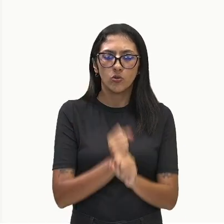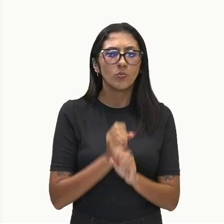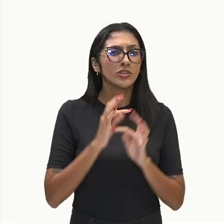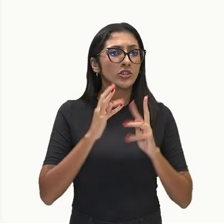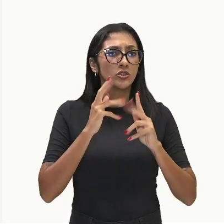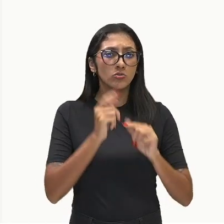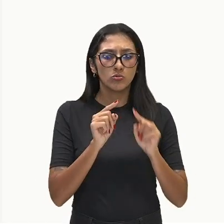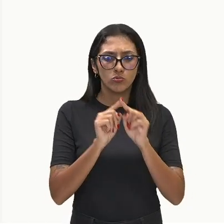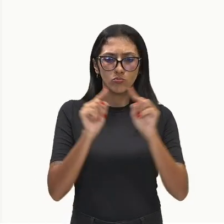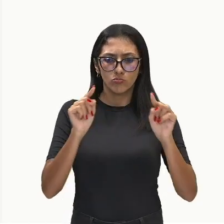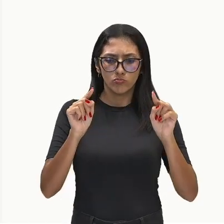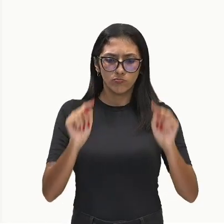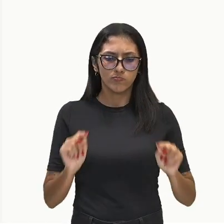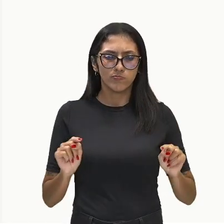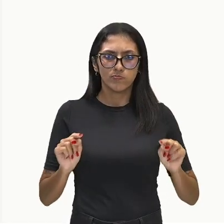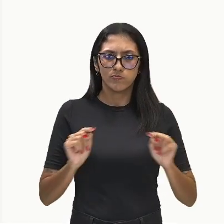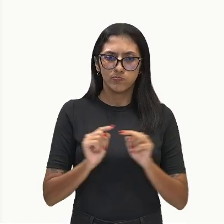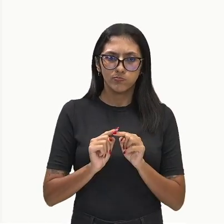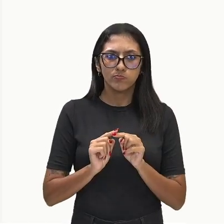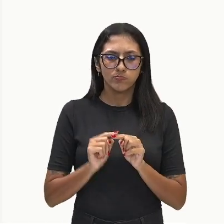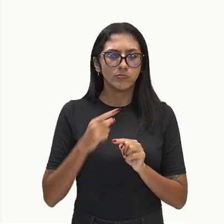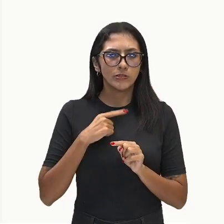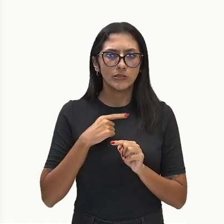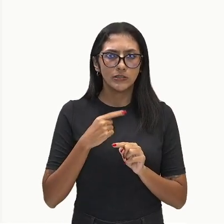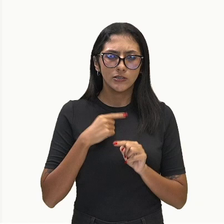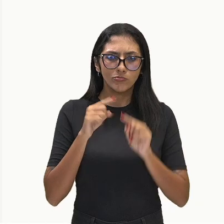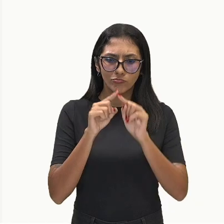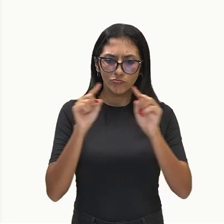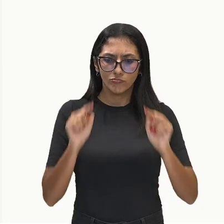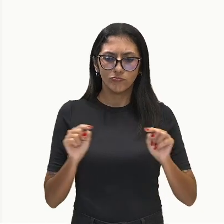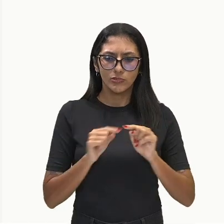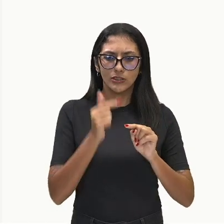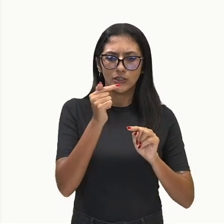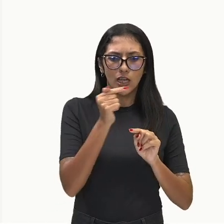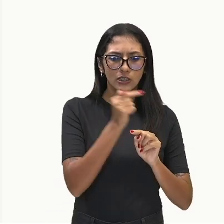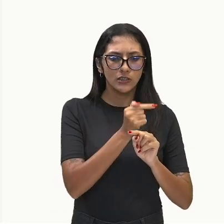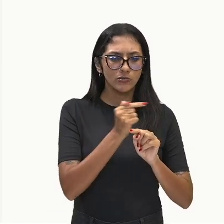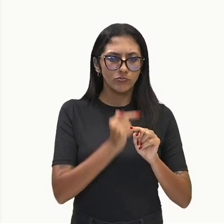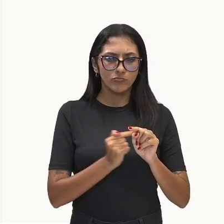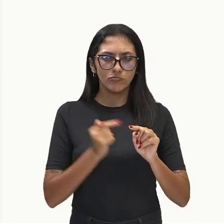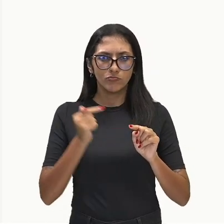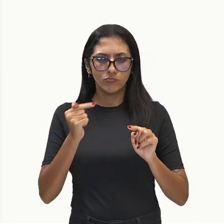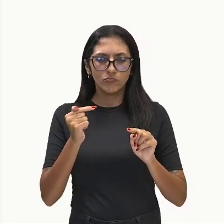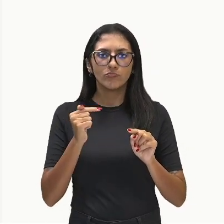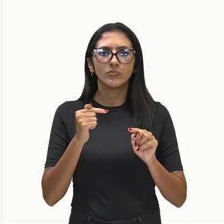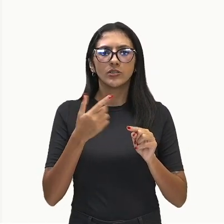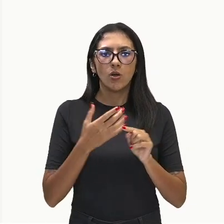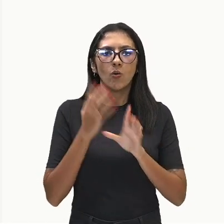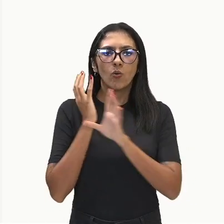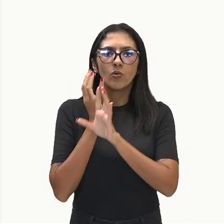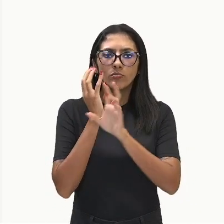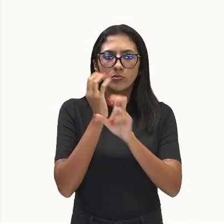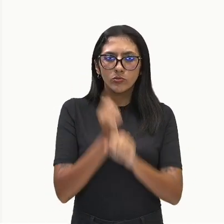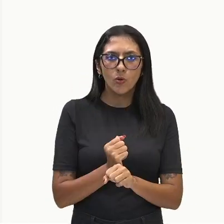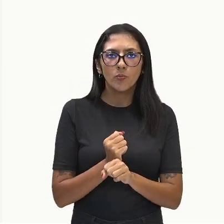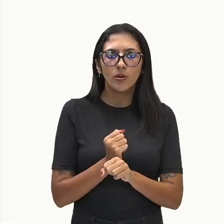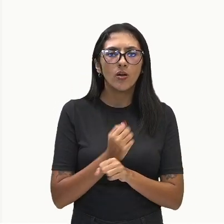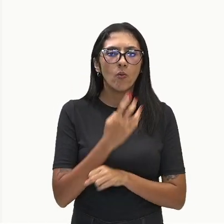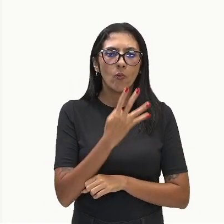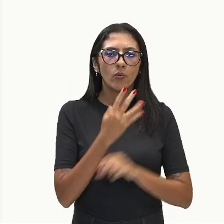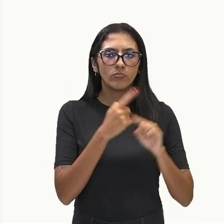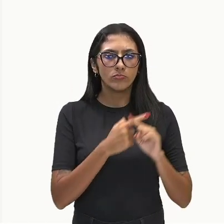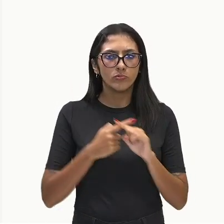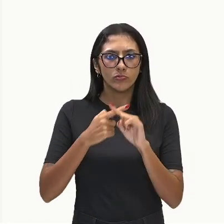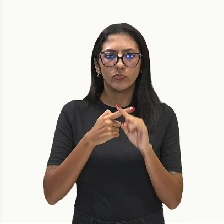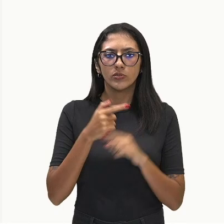lados. Todos os lados são iguais a 7, que a gente acabou de calcular. Então, o perímetro é 4 vezes 7,